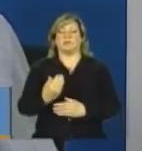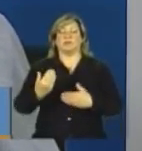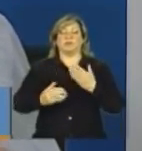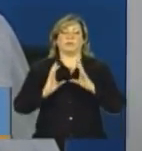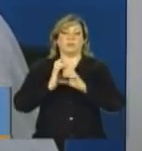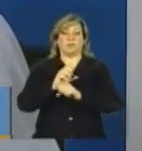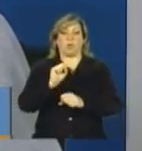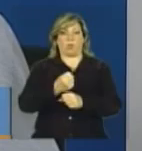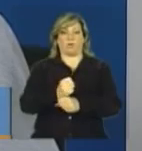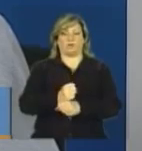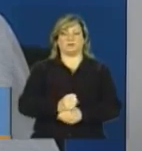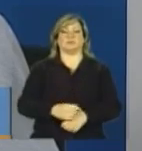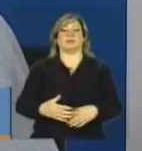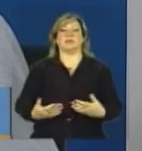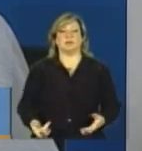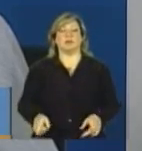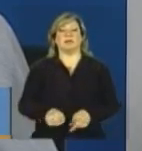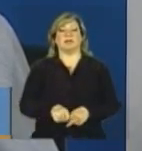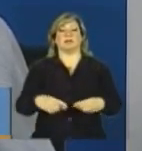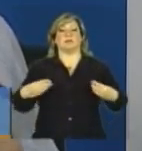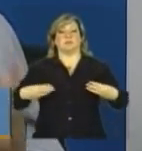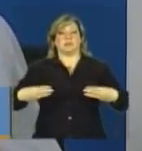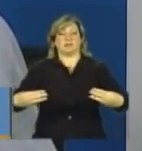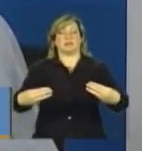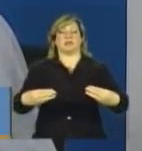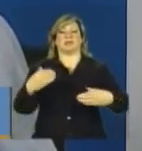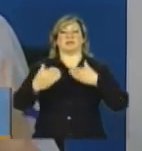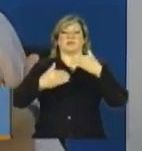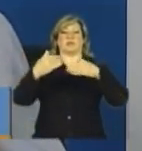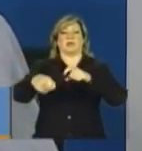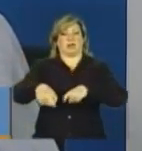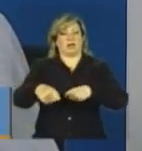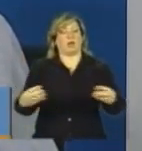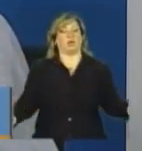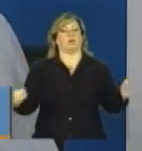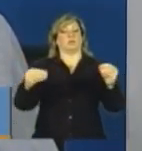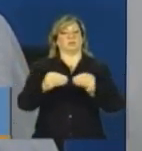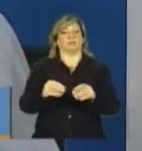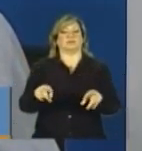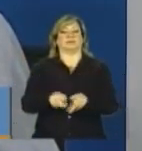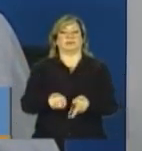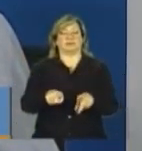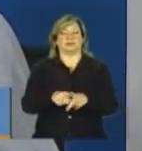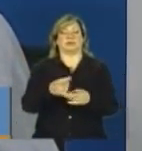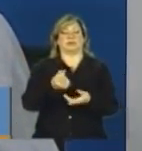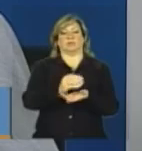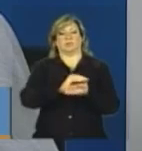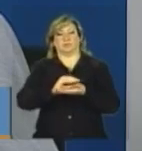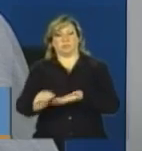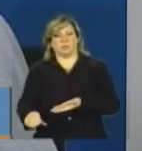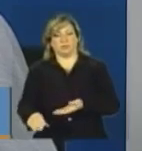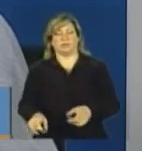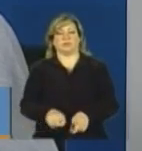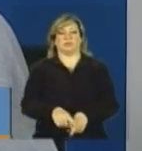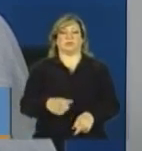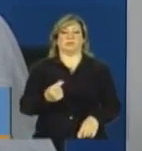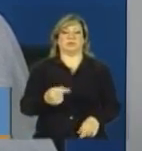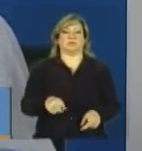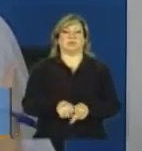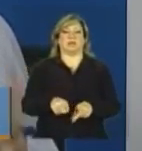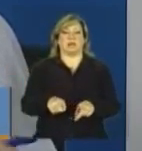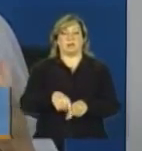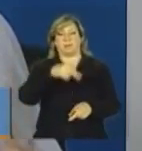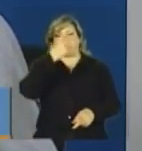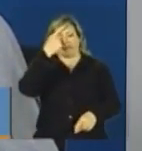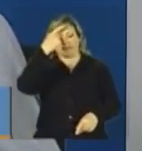8 anos e ao longo do tempo também o Ministério de Desenvolvimento Agrário também se incorporou, né, e coloca recursos, né, tanto recursos orçamentários como